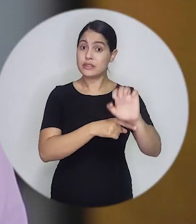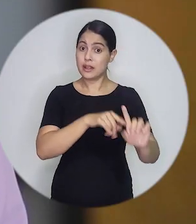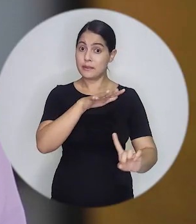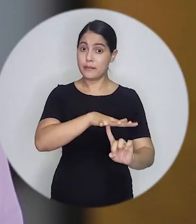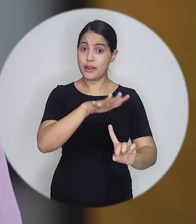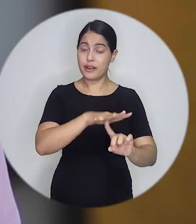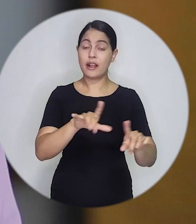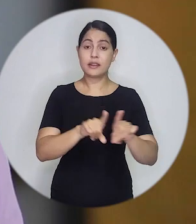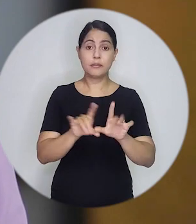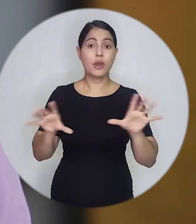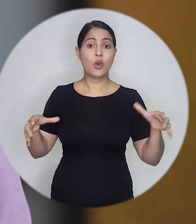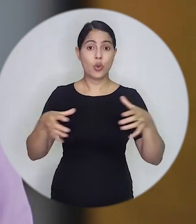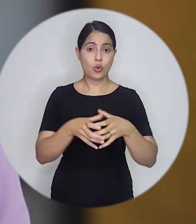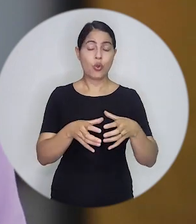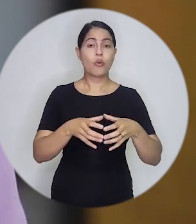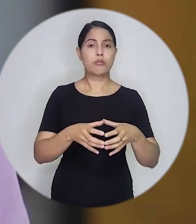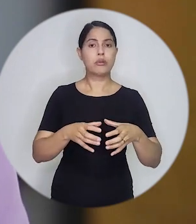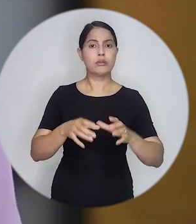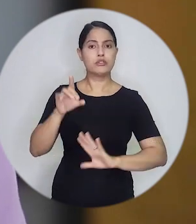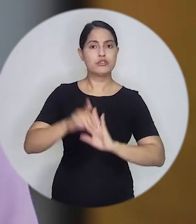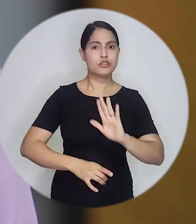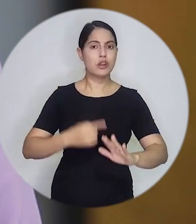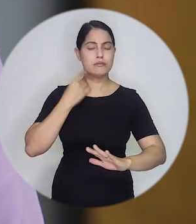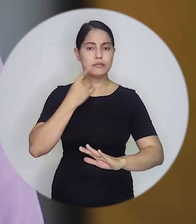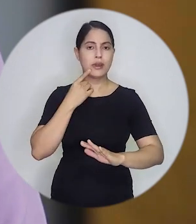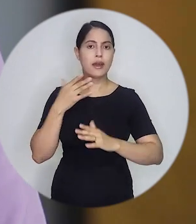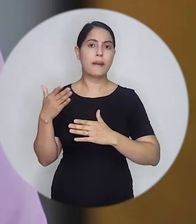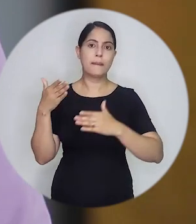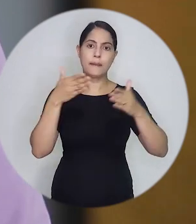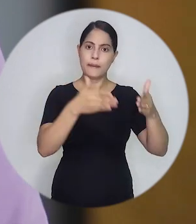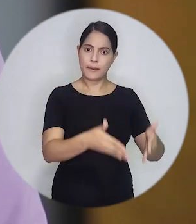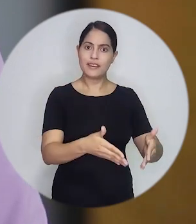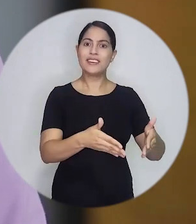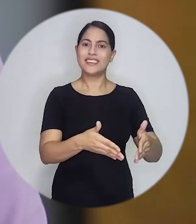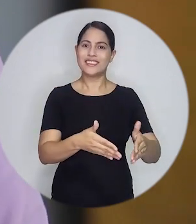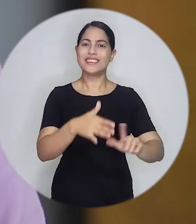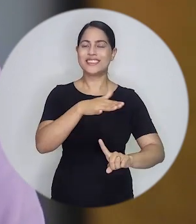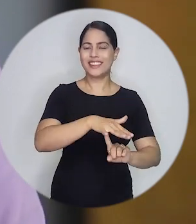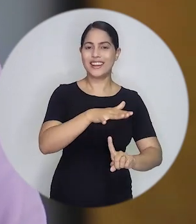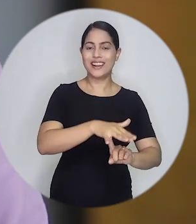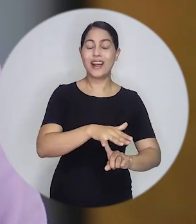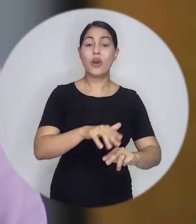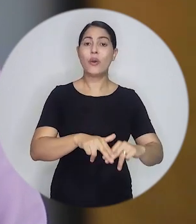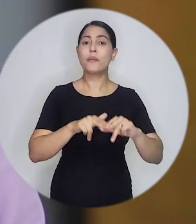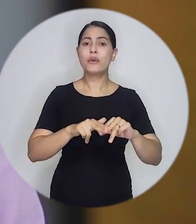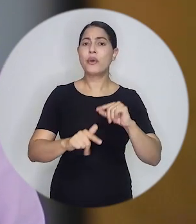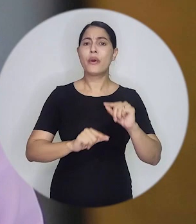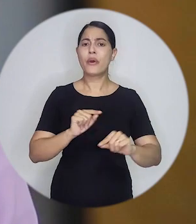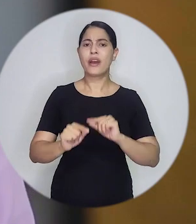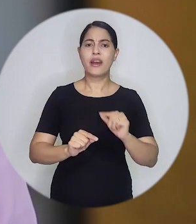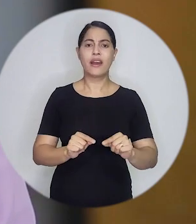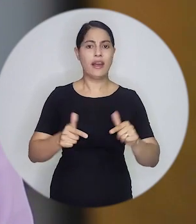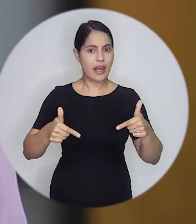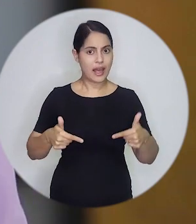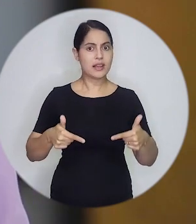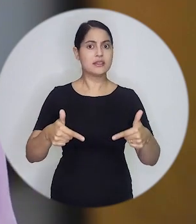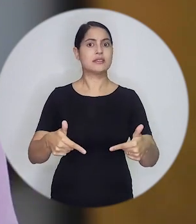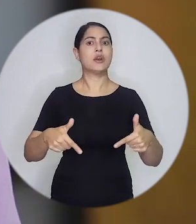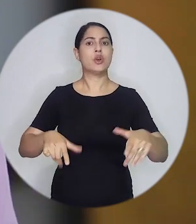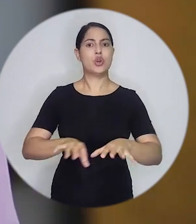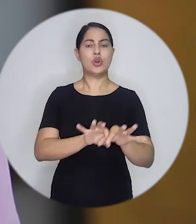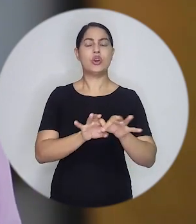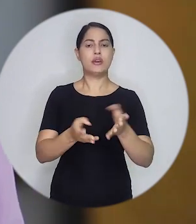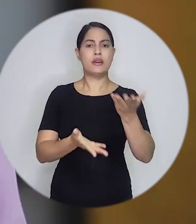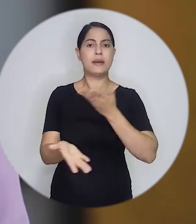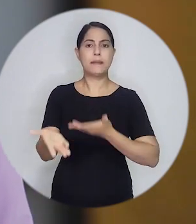O Paraná recebeu também a caravana Mais Prerrogativas pelo Brasil, promovida pelo Conselho Federal da OAB. A intenção